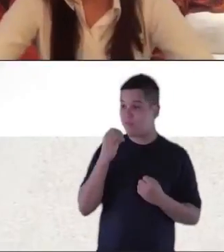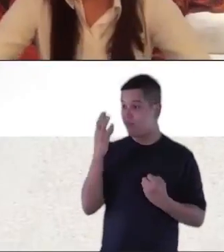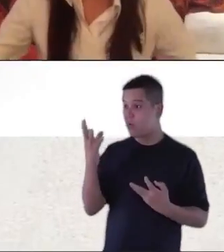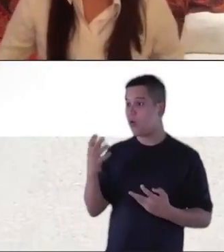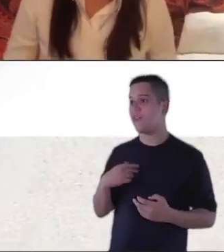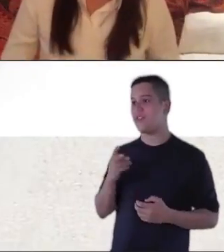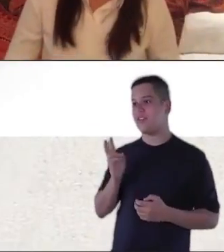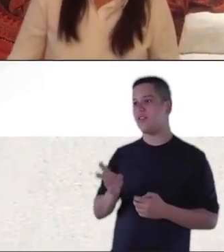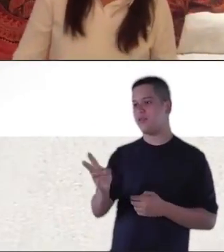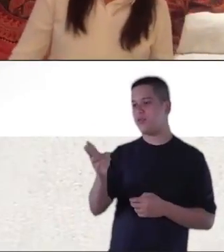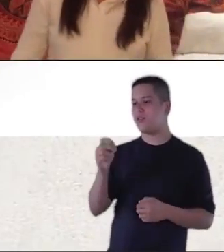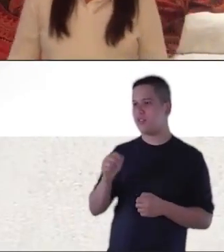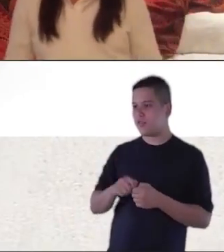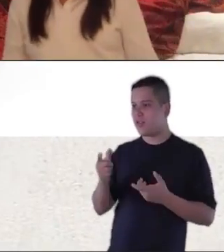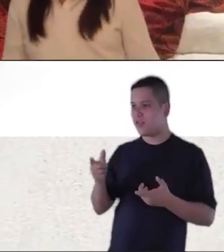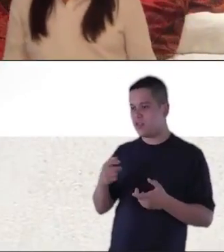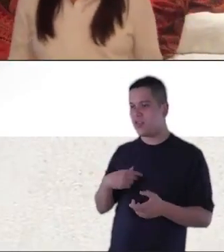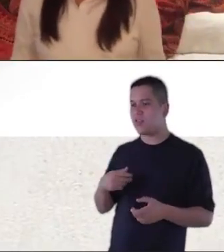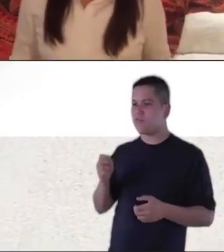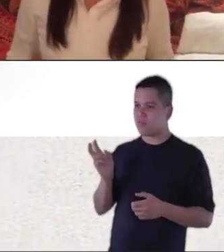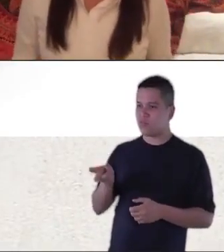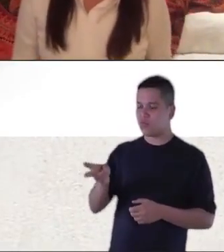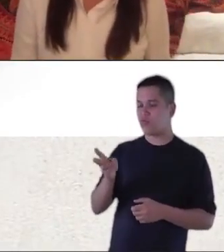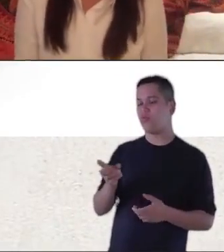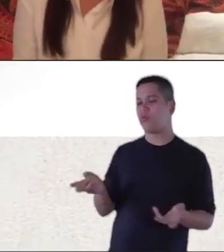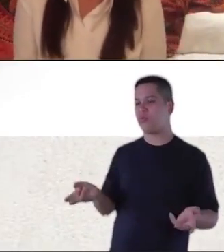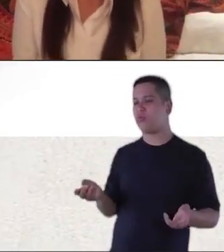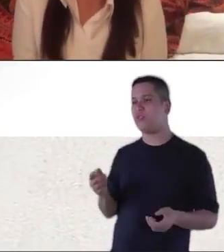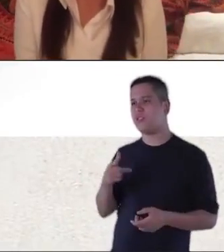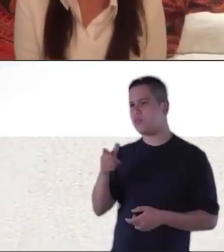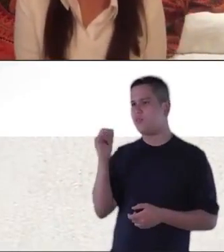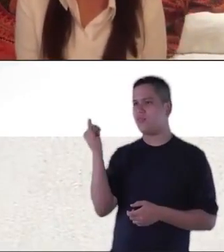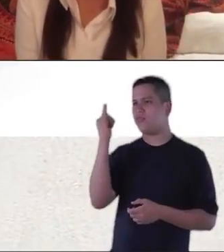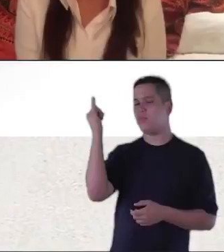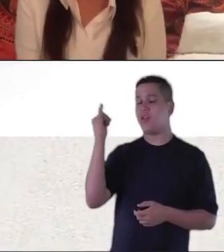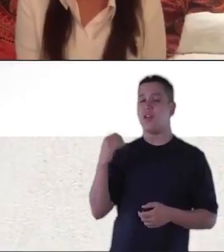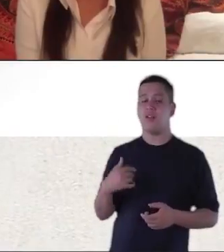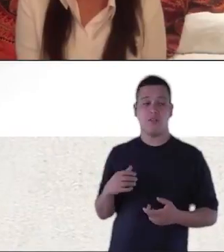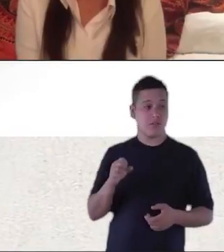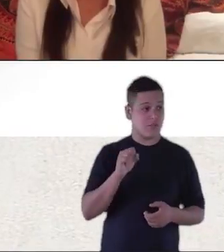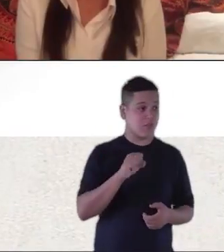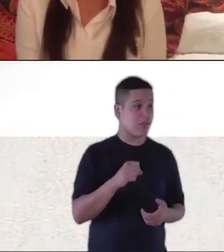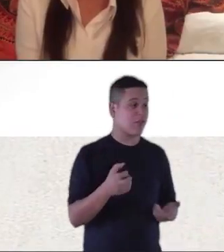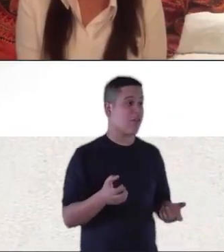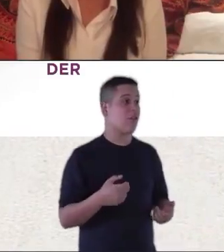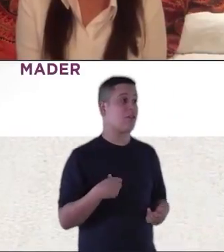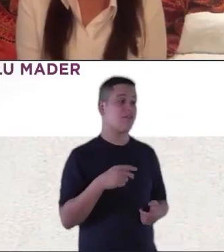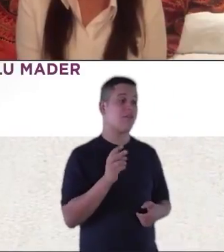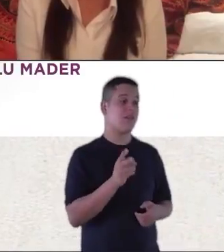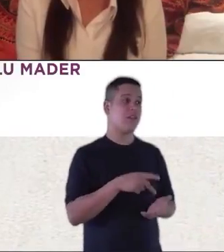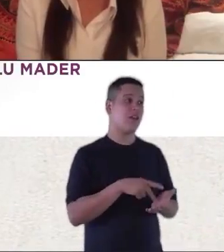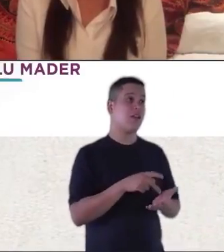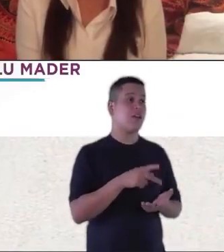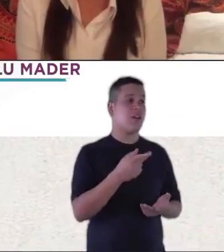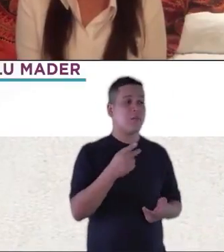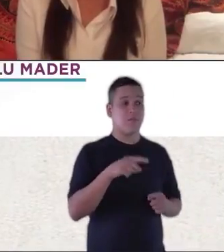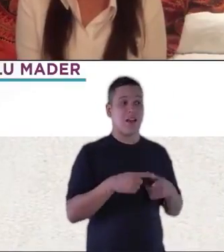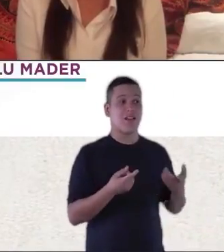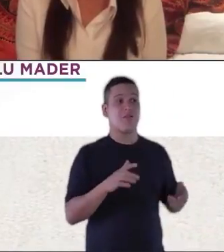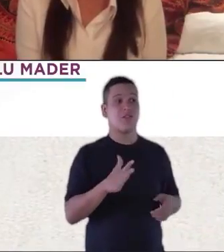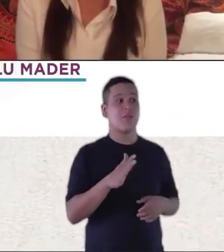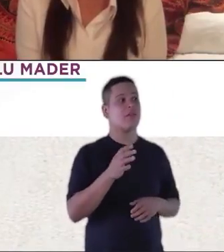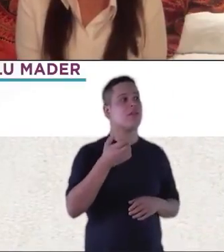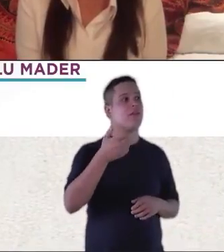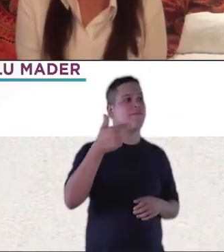no digital, né? Estou conseguindo. Um grande Por que feito. isso, Tony? Porque o Sempre um Papo, há uns 25 anos, a gente gravava os